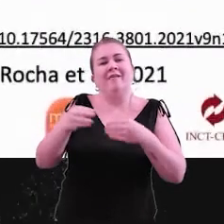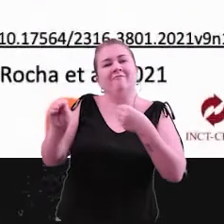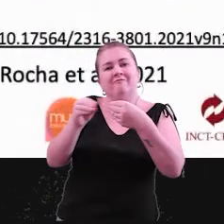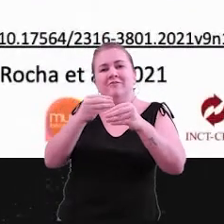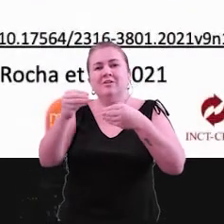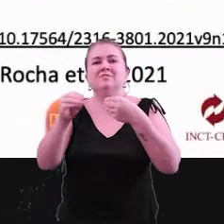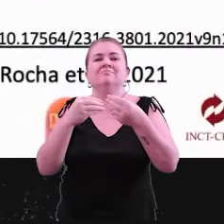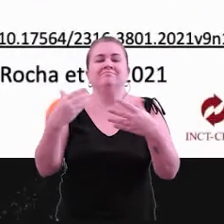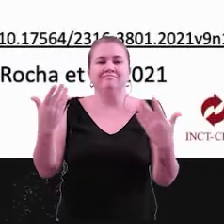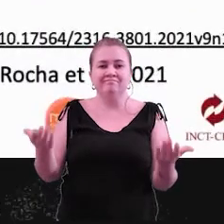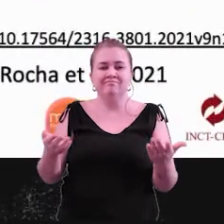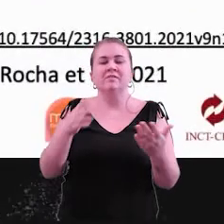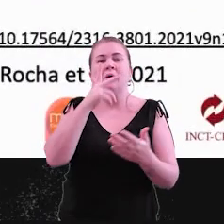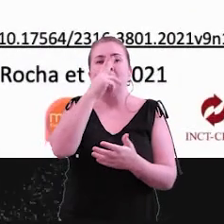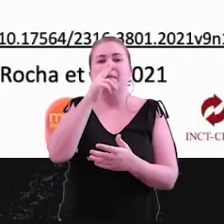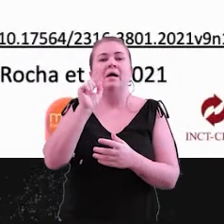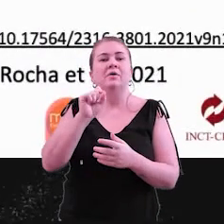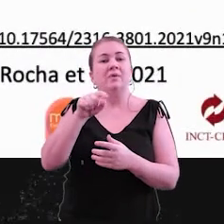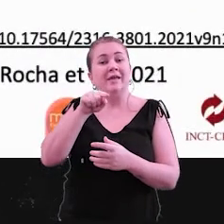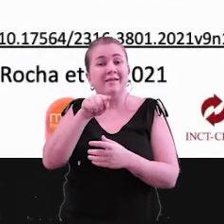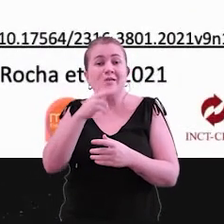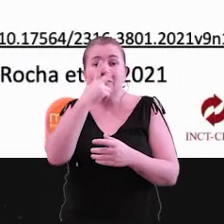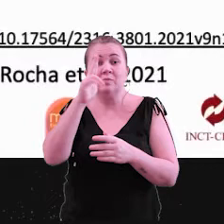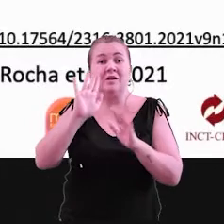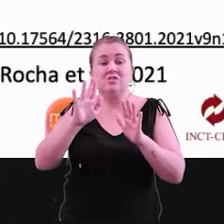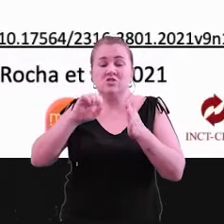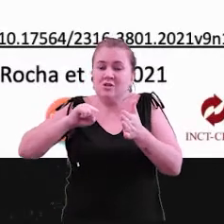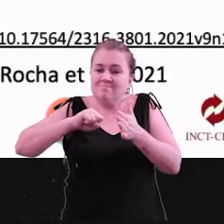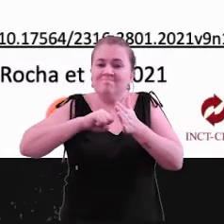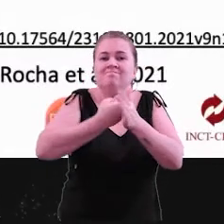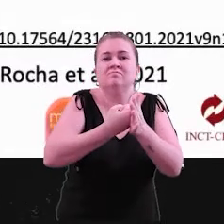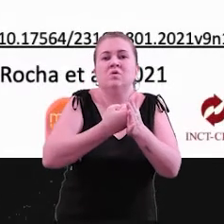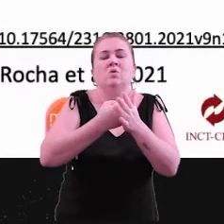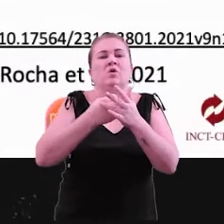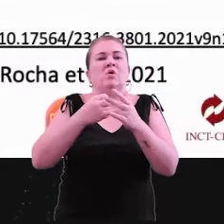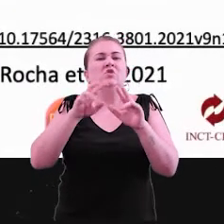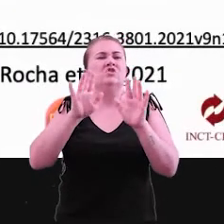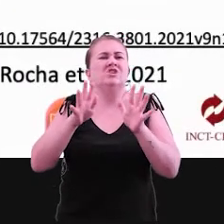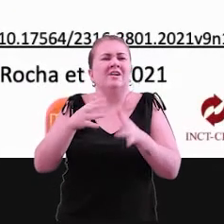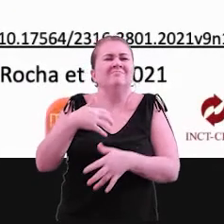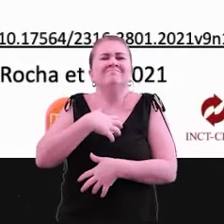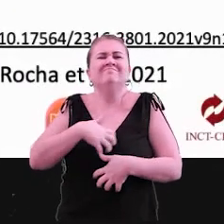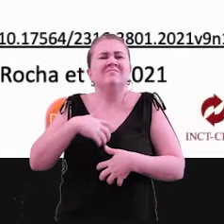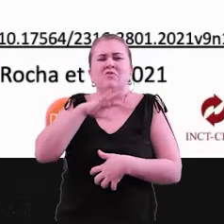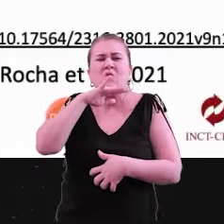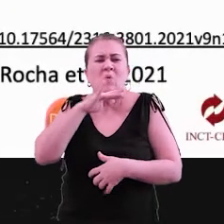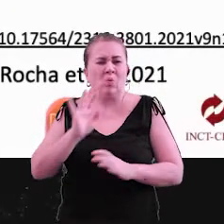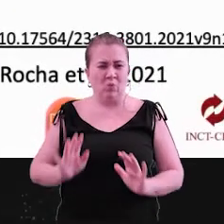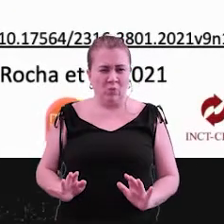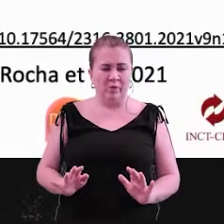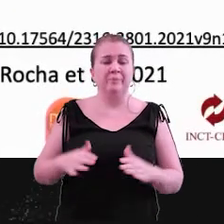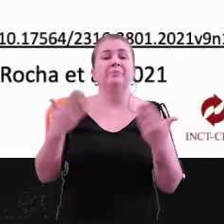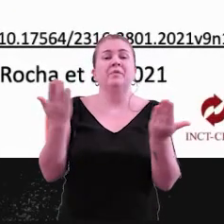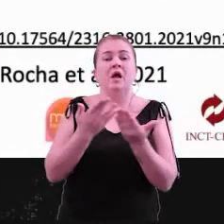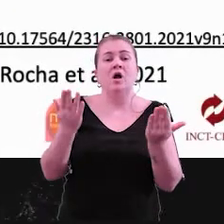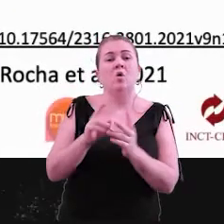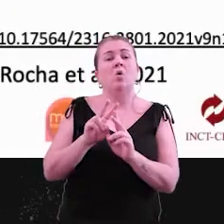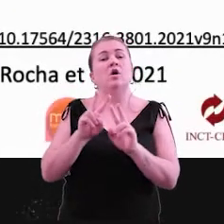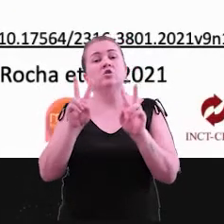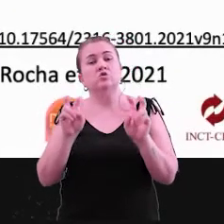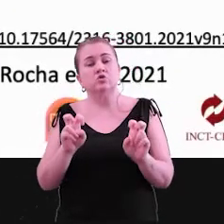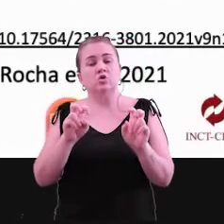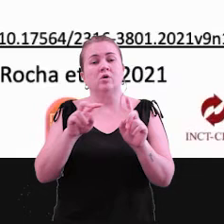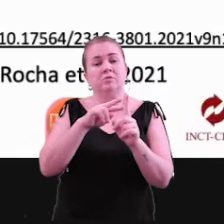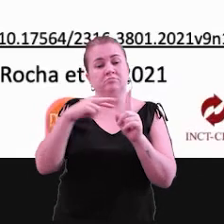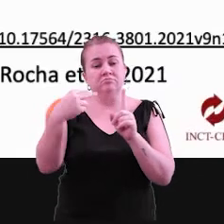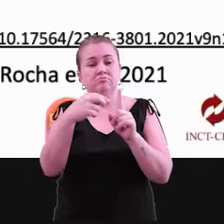visitação. Falando, então, da perspectiva dos mediadores, né? Trouxemos a voz dos visitantes, agora falando um pouco sobre